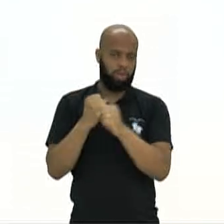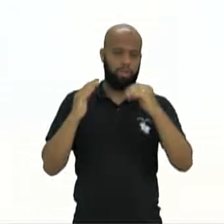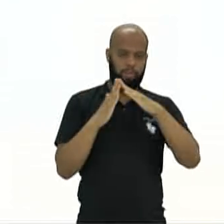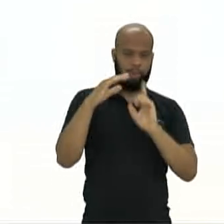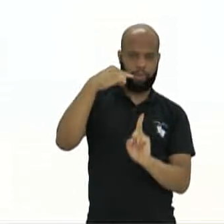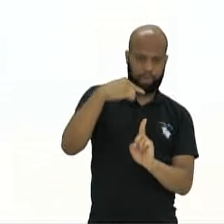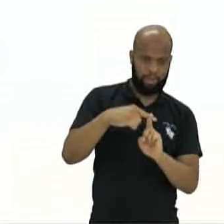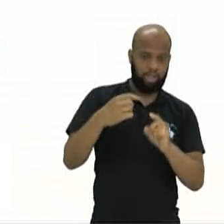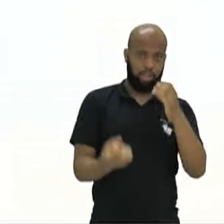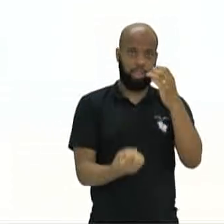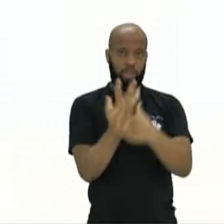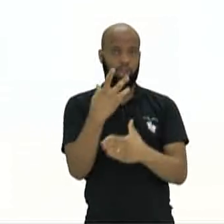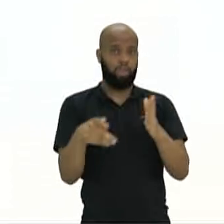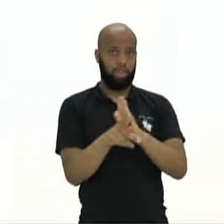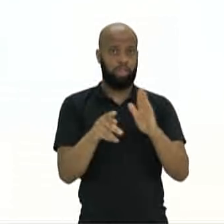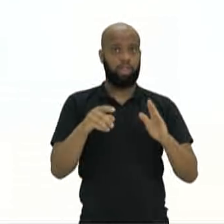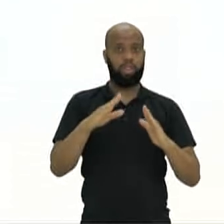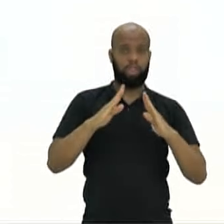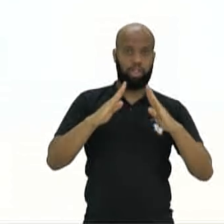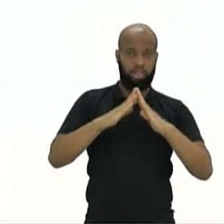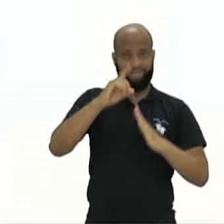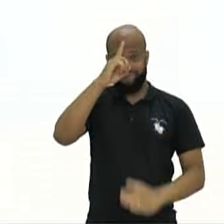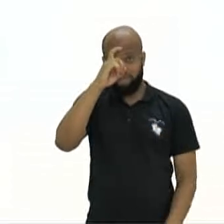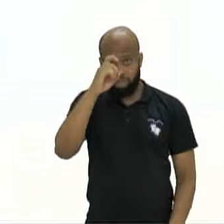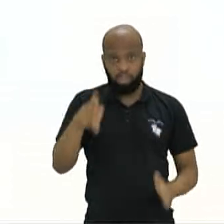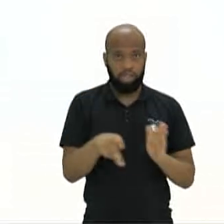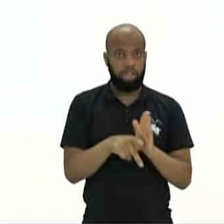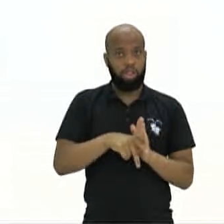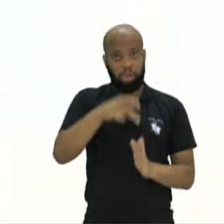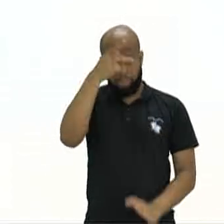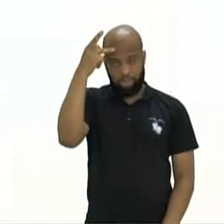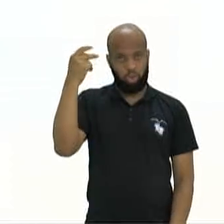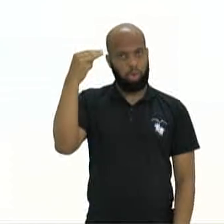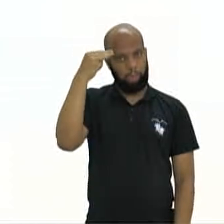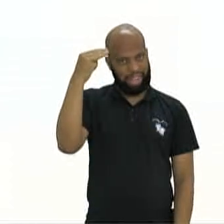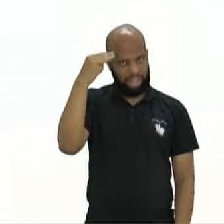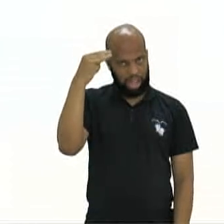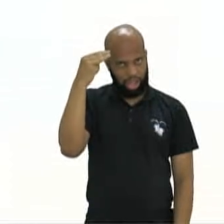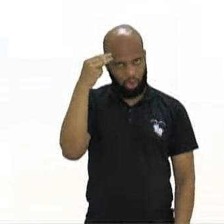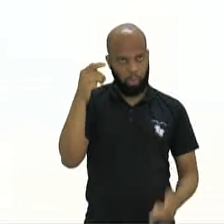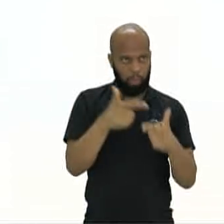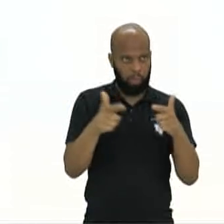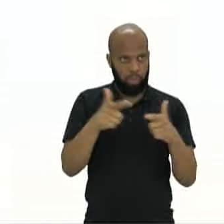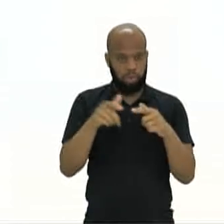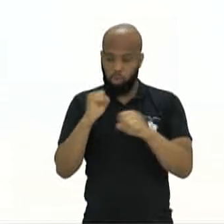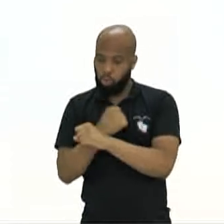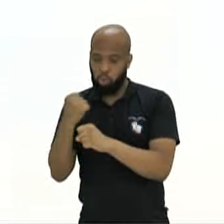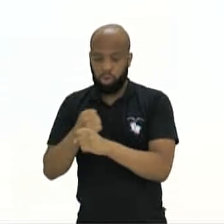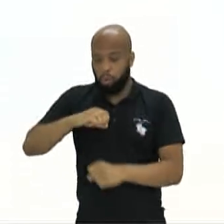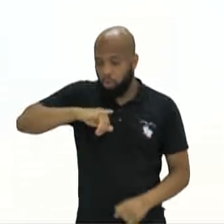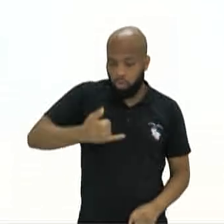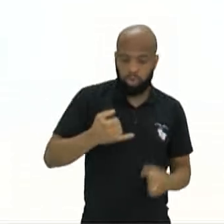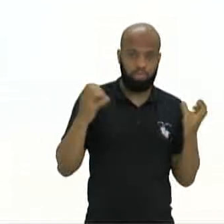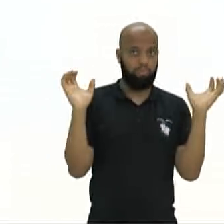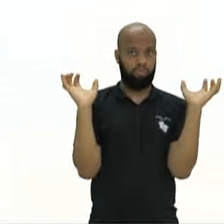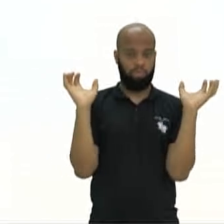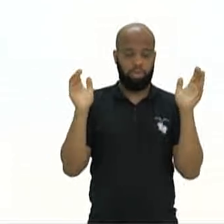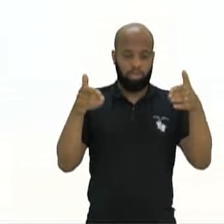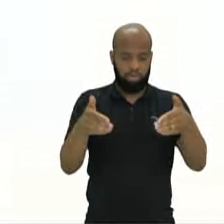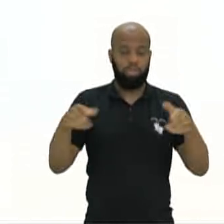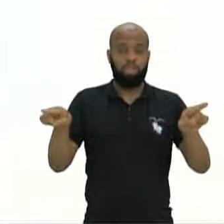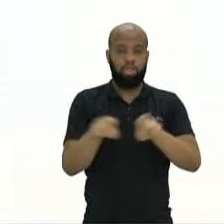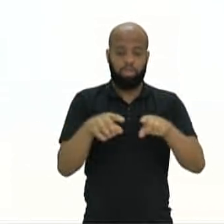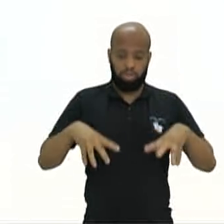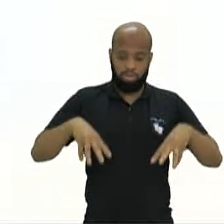bem. E a criação de um hospício. O convento Nossa Senhora do Carmo foi posteriormente construído, se aproveitando parte da torreão central. O